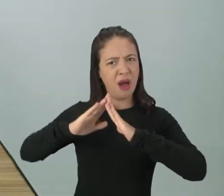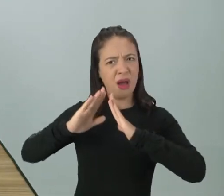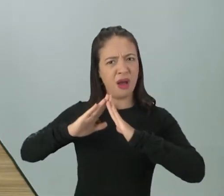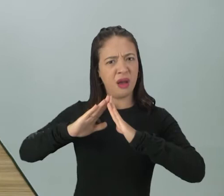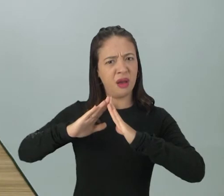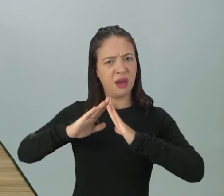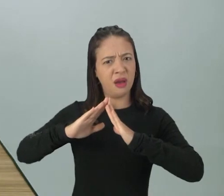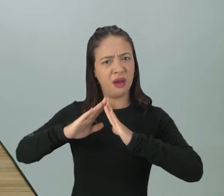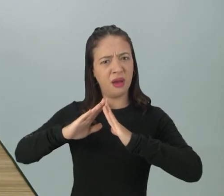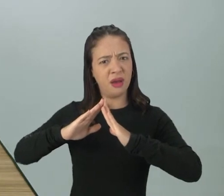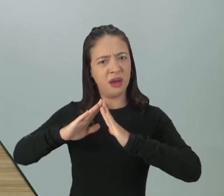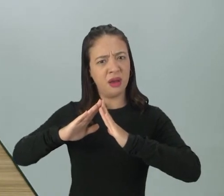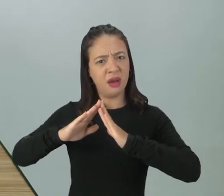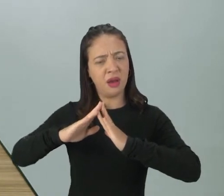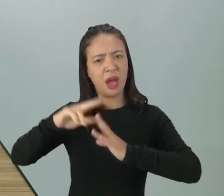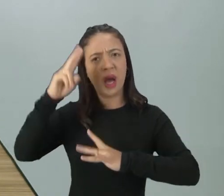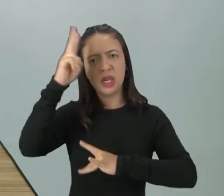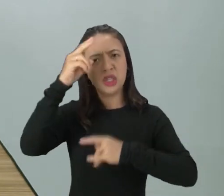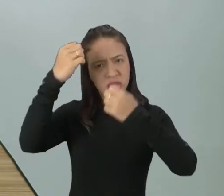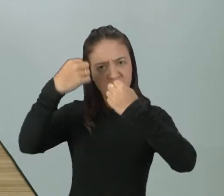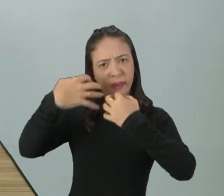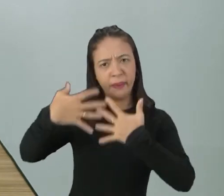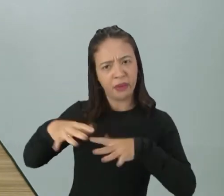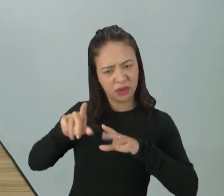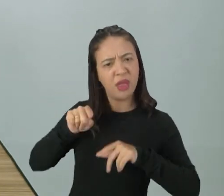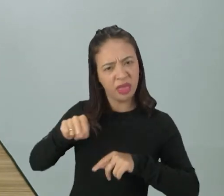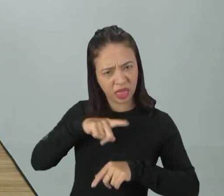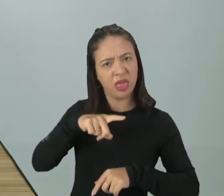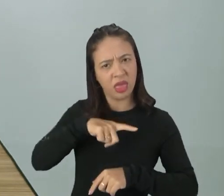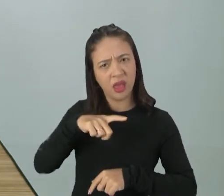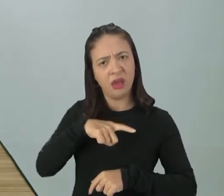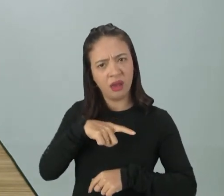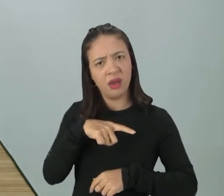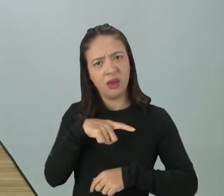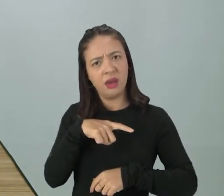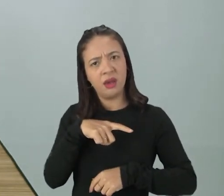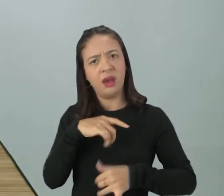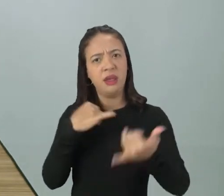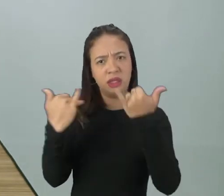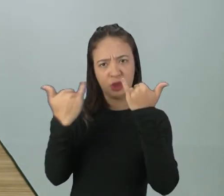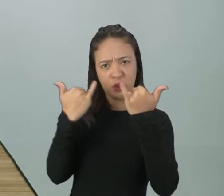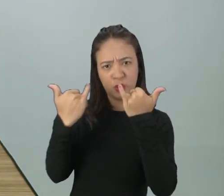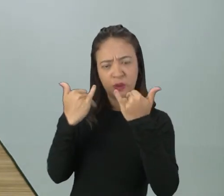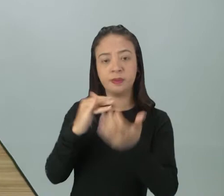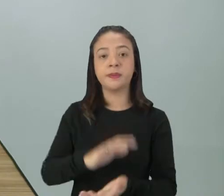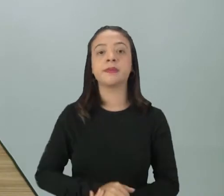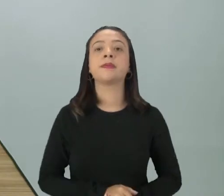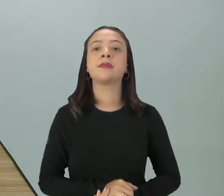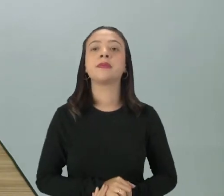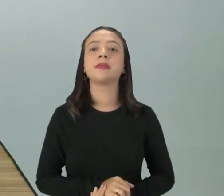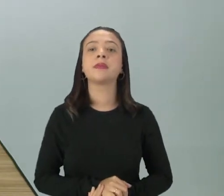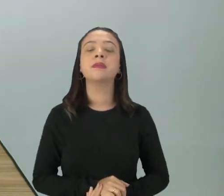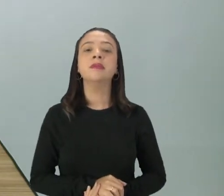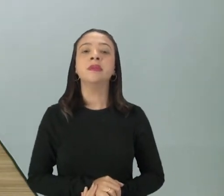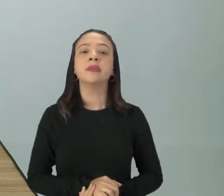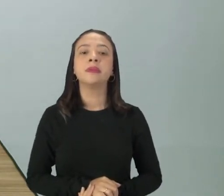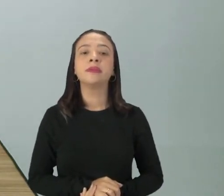dela? A história nos conta isso? Vamos à outra opção? Vamos lá?